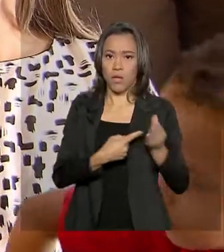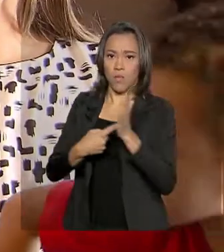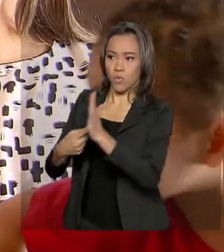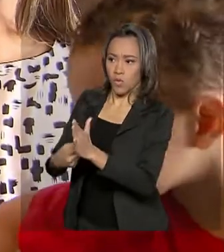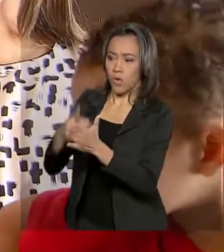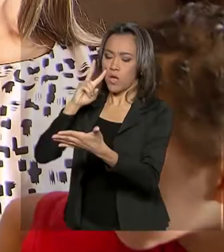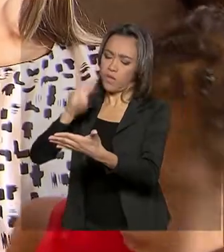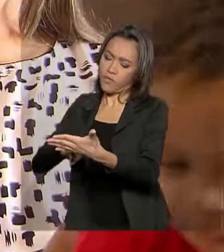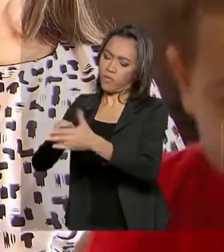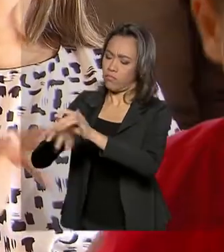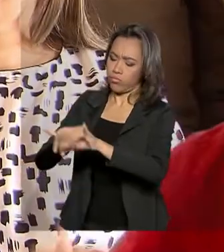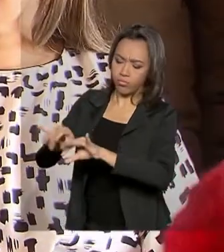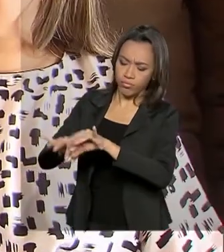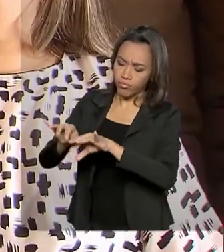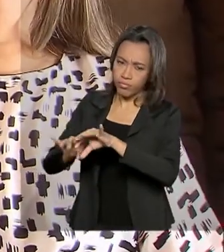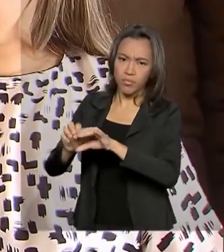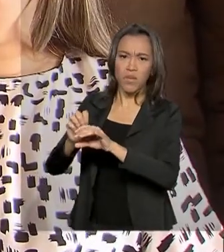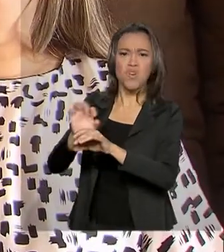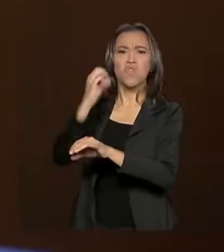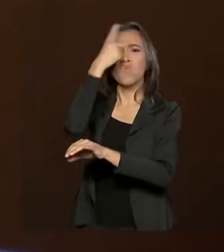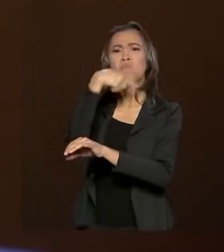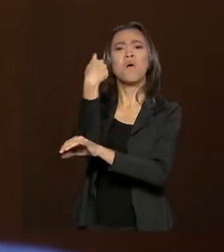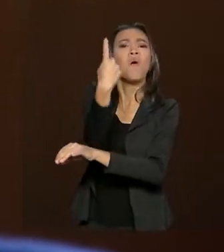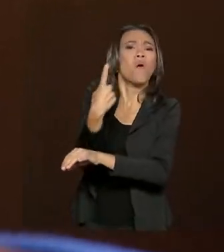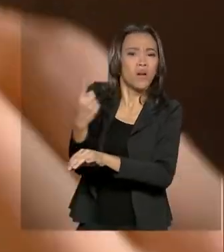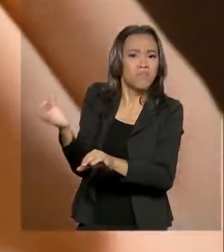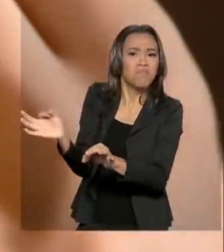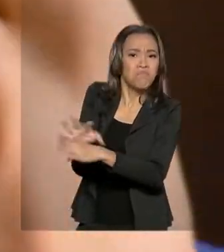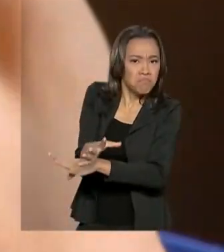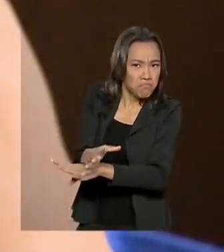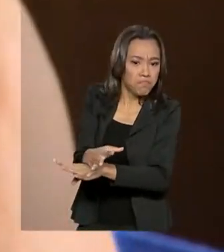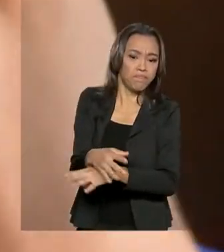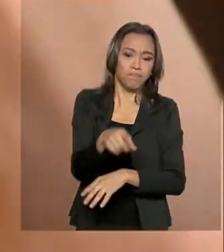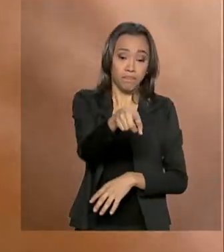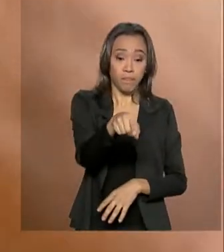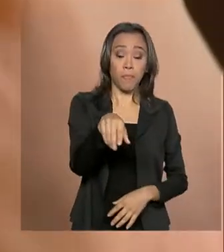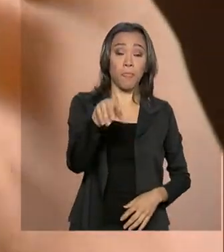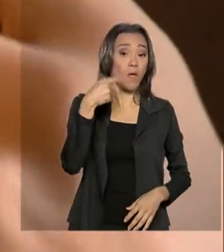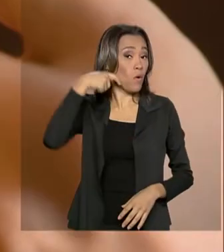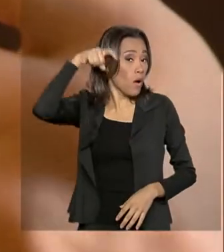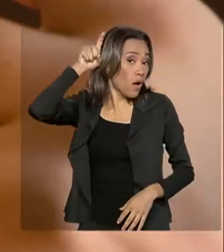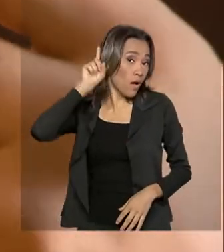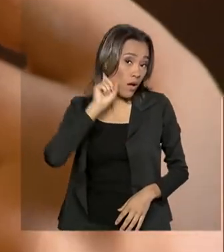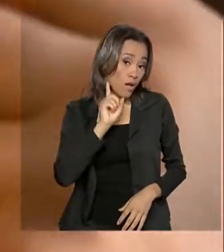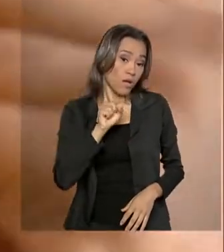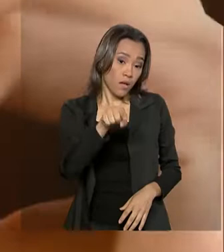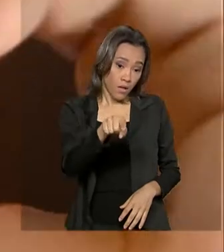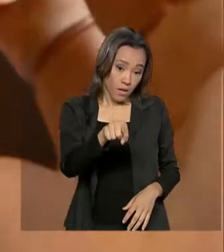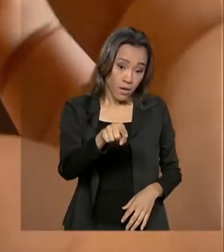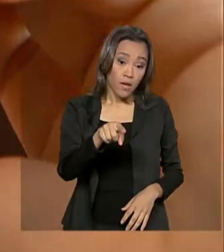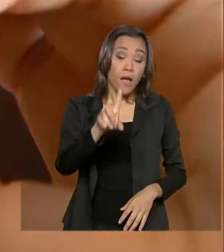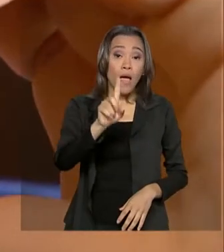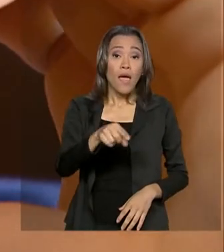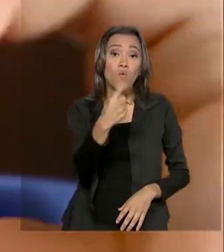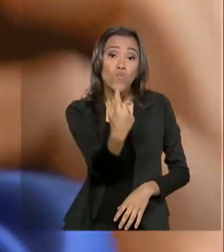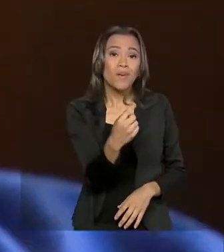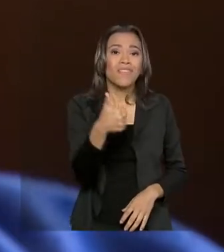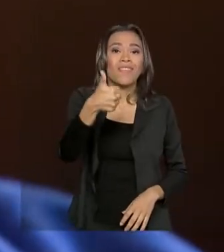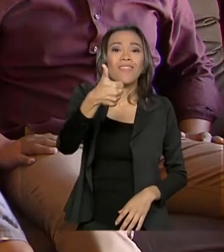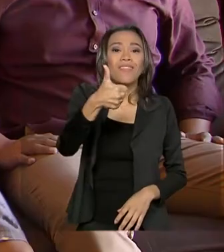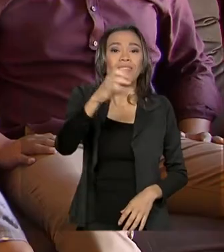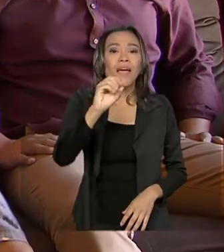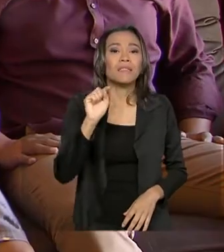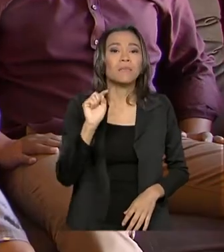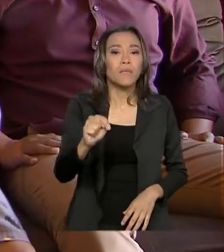verificaram o cadastro, tudo foi cerca de uma hora. O aparelho auditivo do Juan foi um dos mais de 10.400